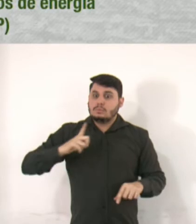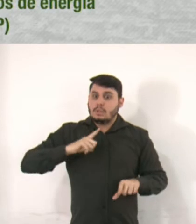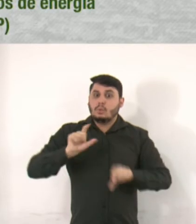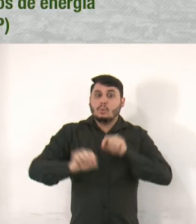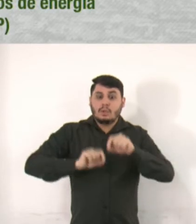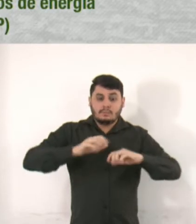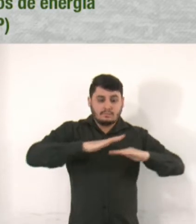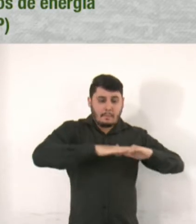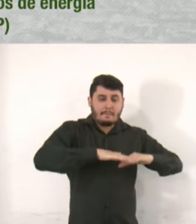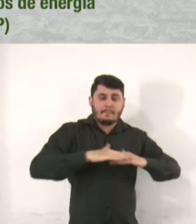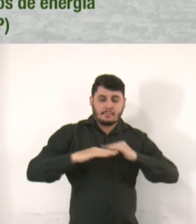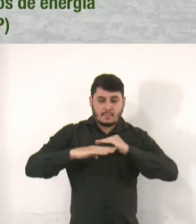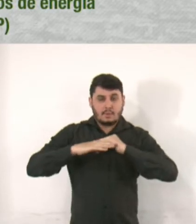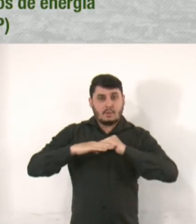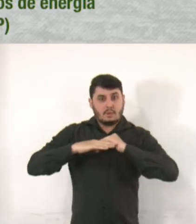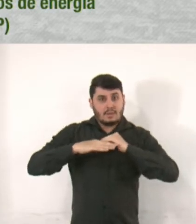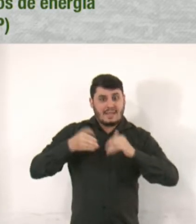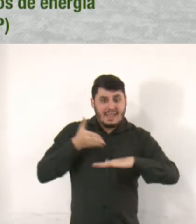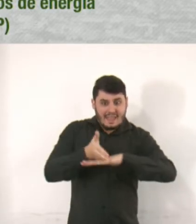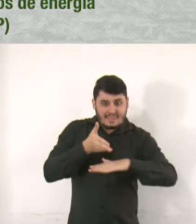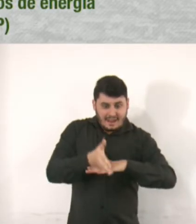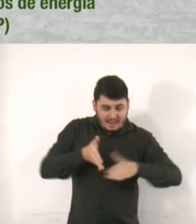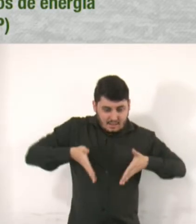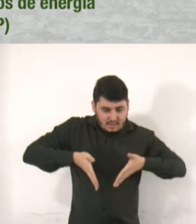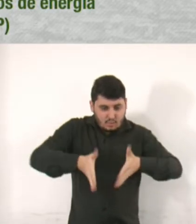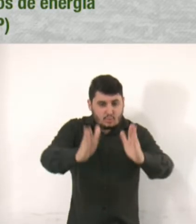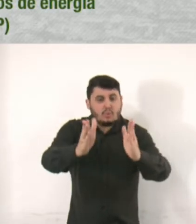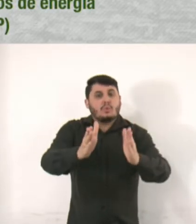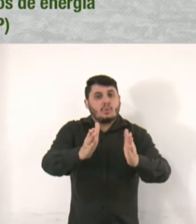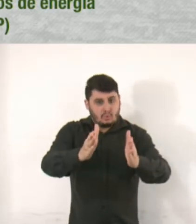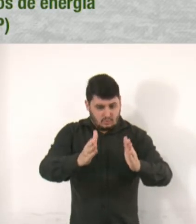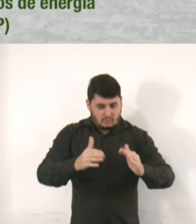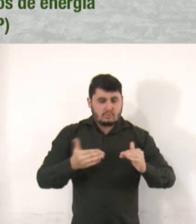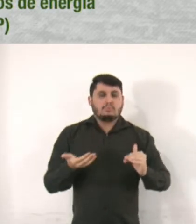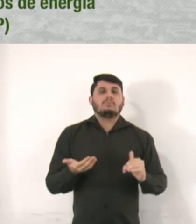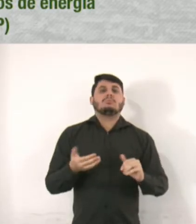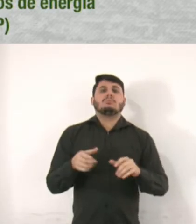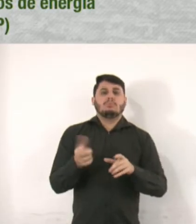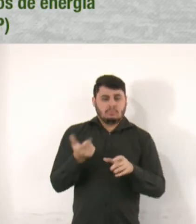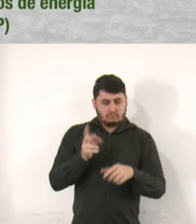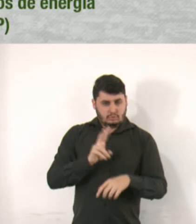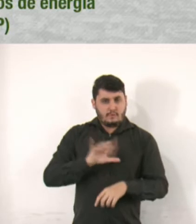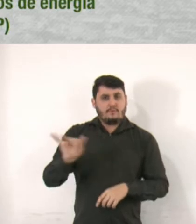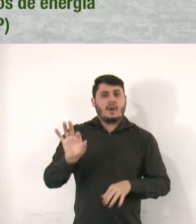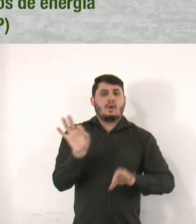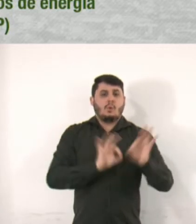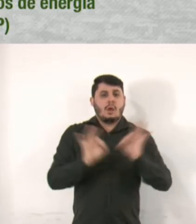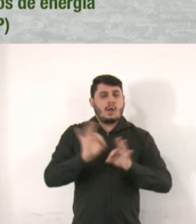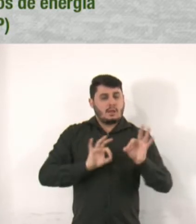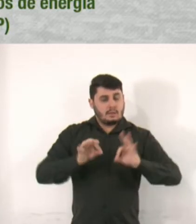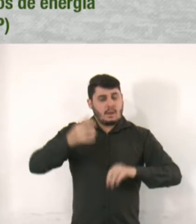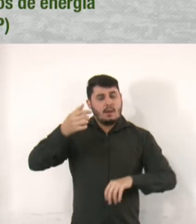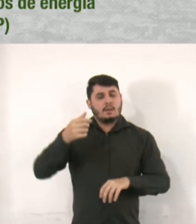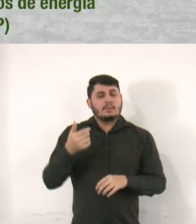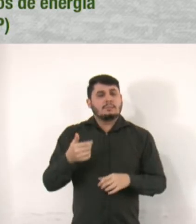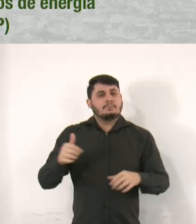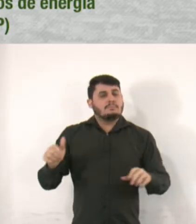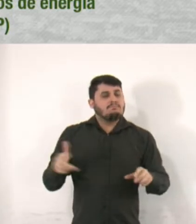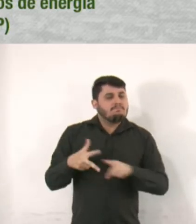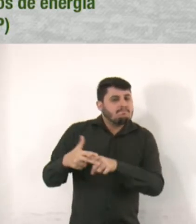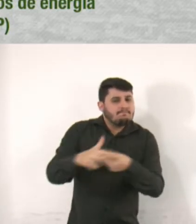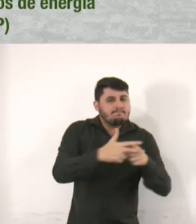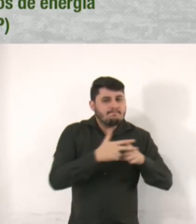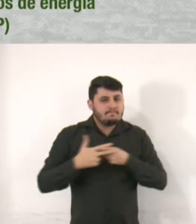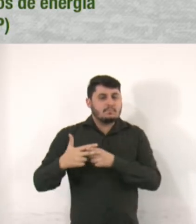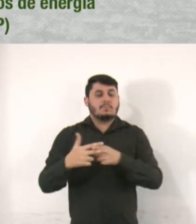do alargamento das ruas para também evitar aglomeração, a construção de novos banheiros no parque,